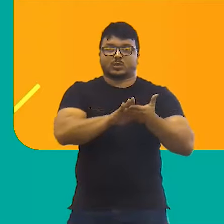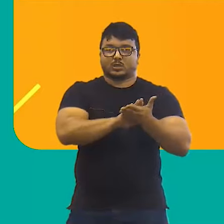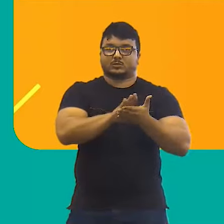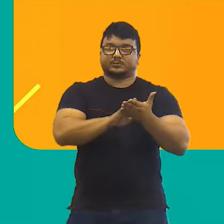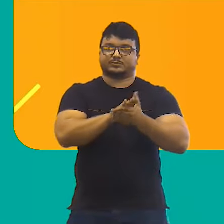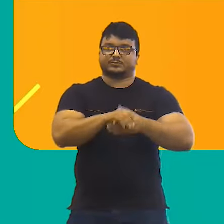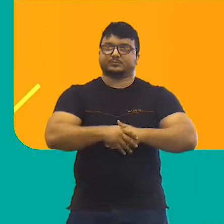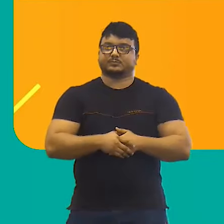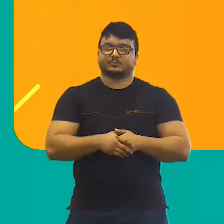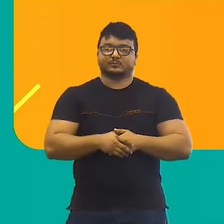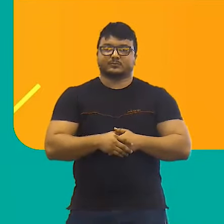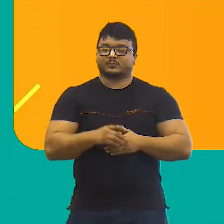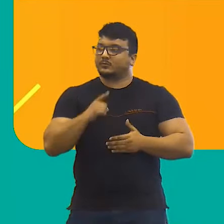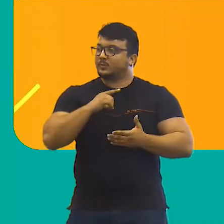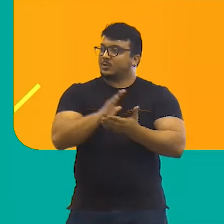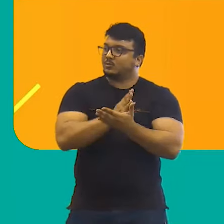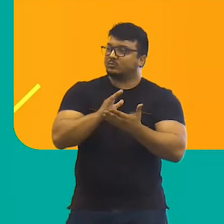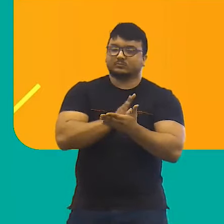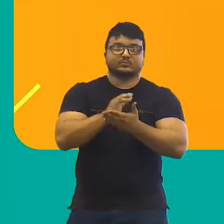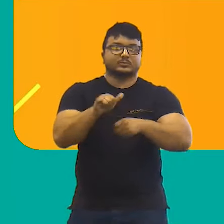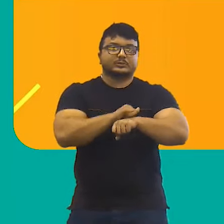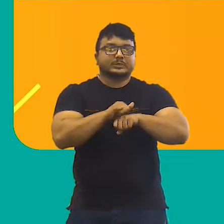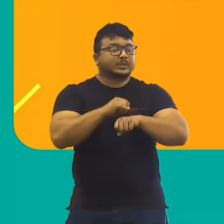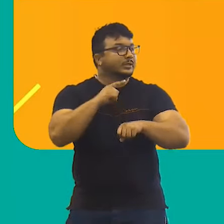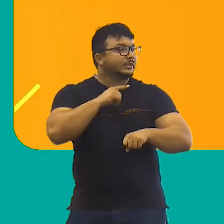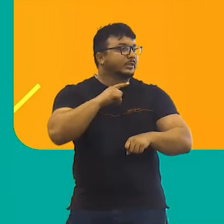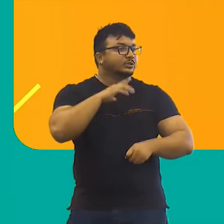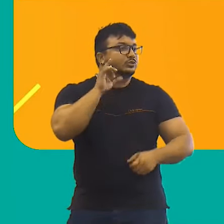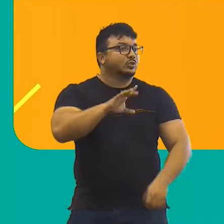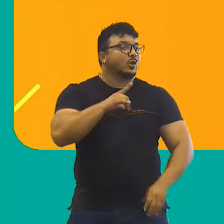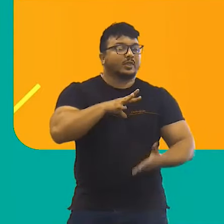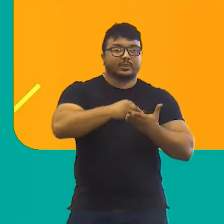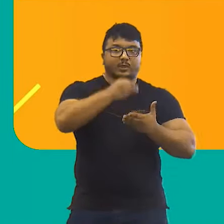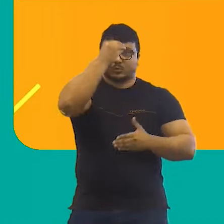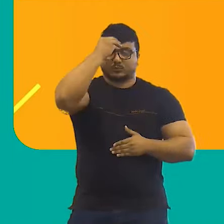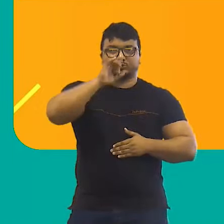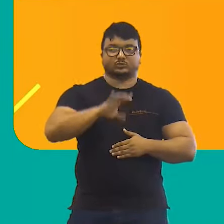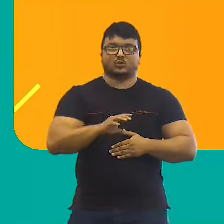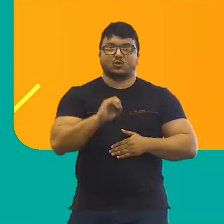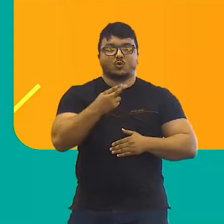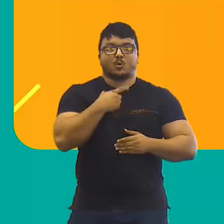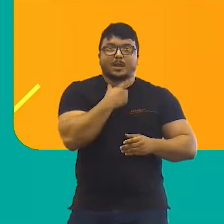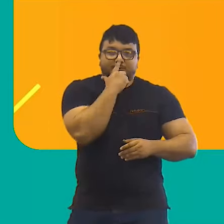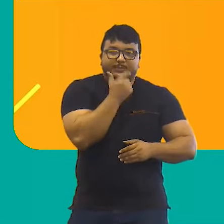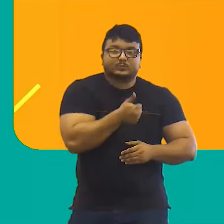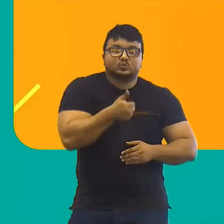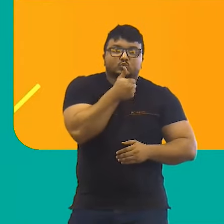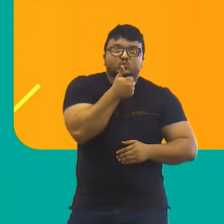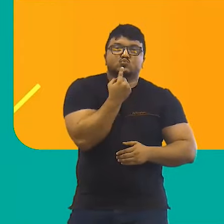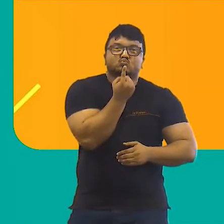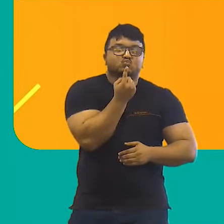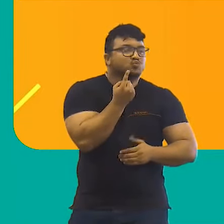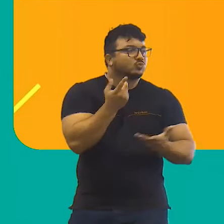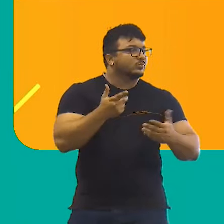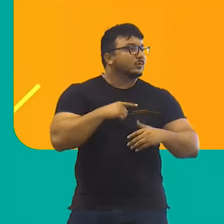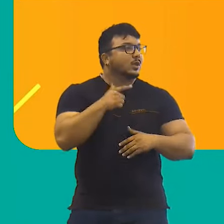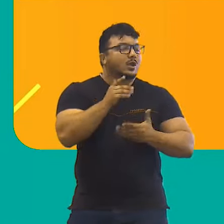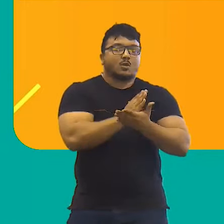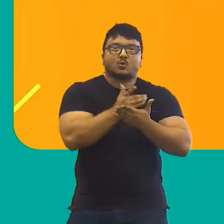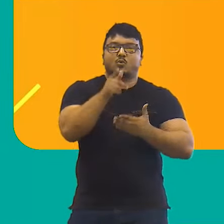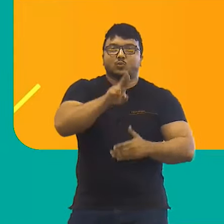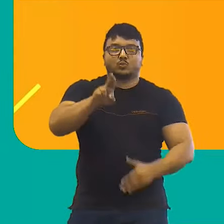fios. Algumas técnicas só existem em teorias ou protótipos, mas outras já estão